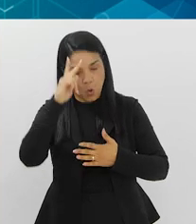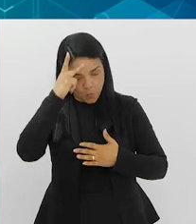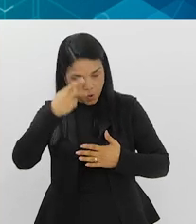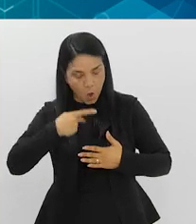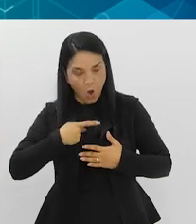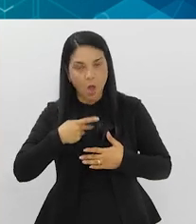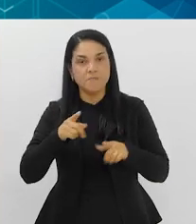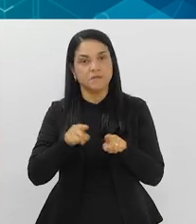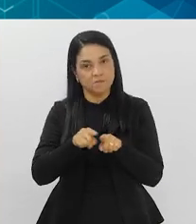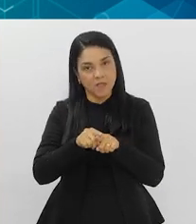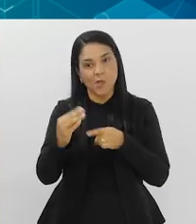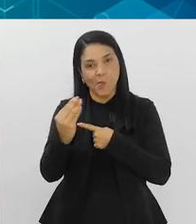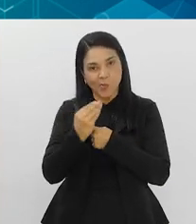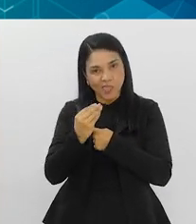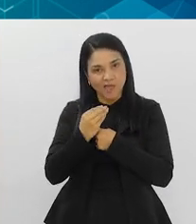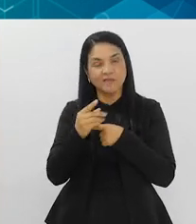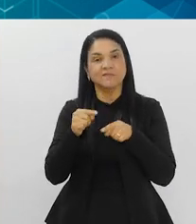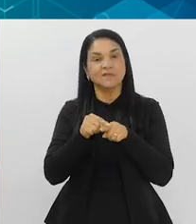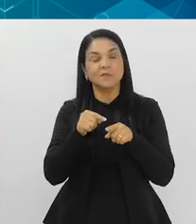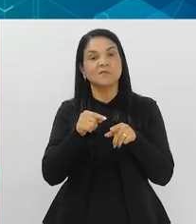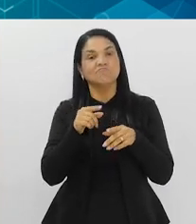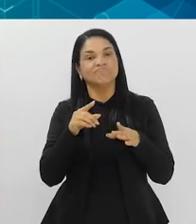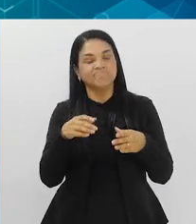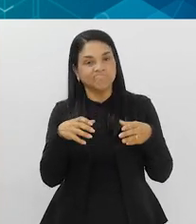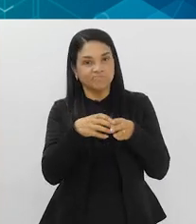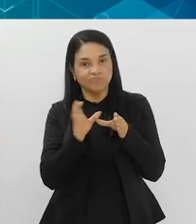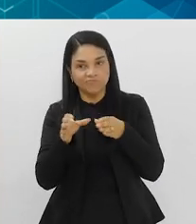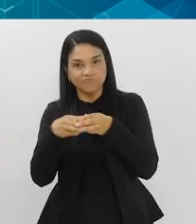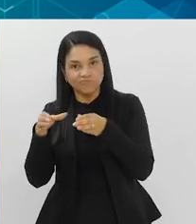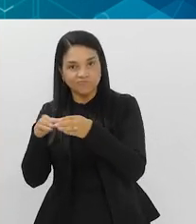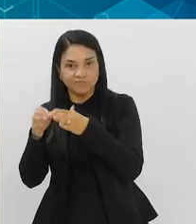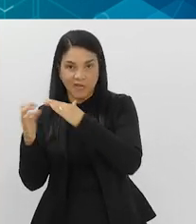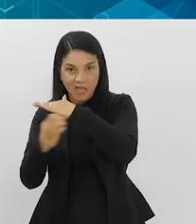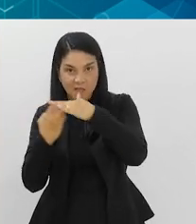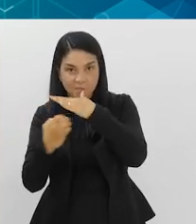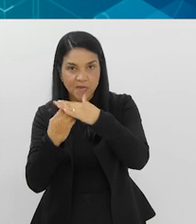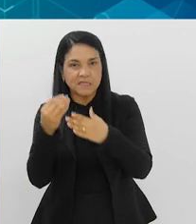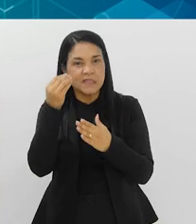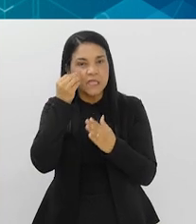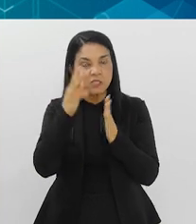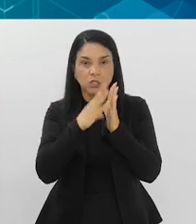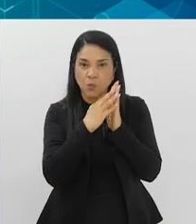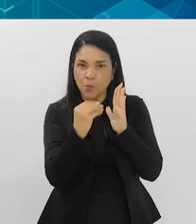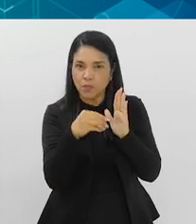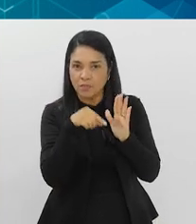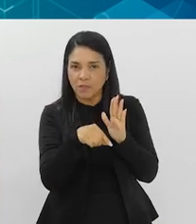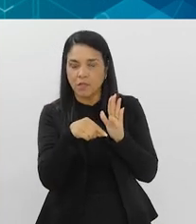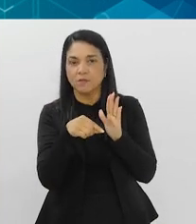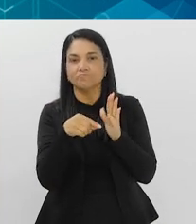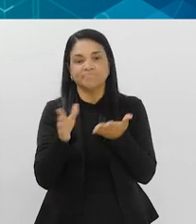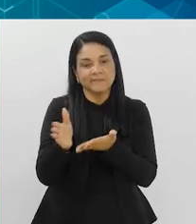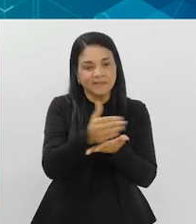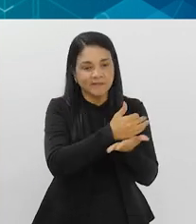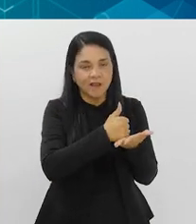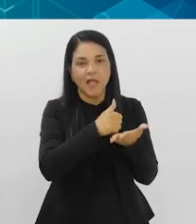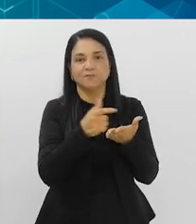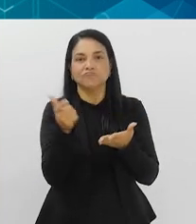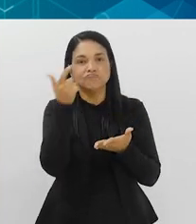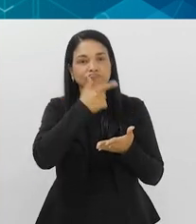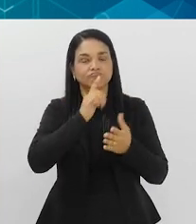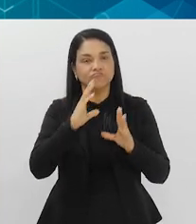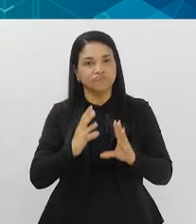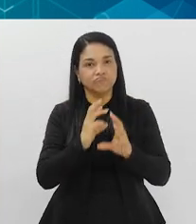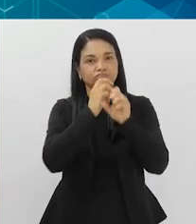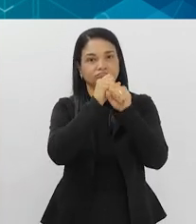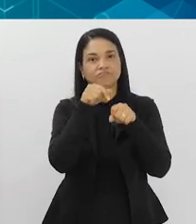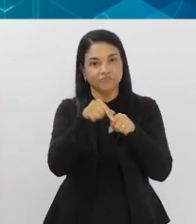cuidado consigo mesmo. Então quanto mais a gente tem essas organizações e empresas diferentes testando o modelo, mais dados a gente